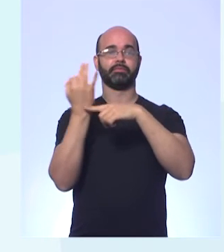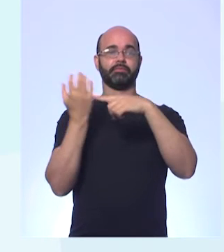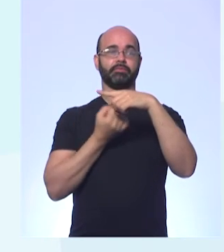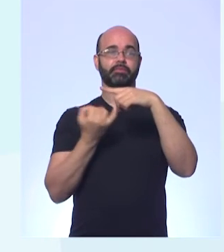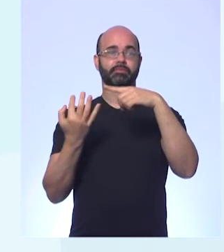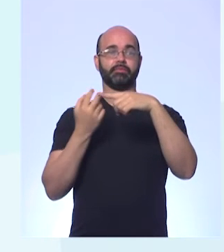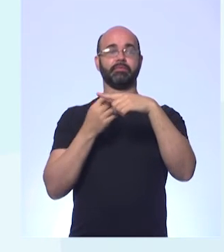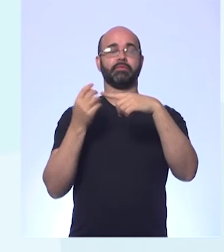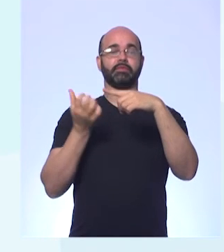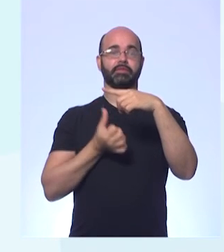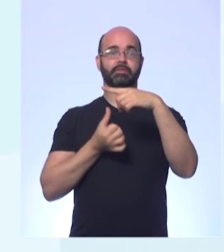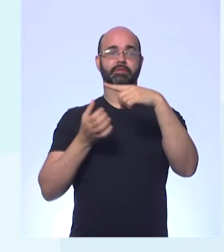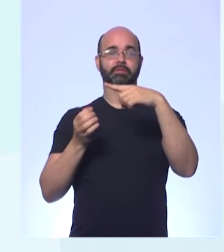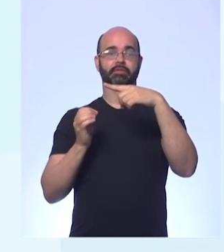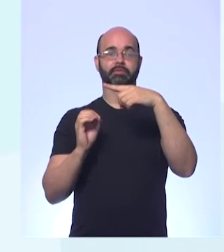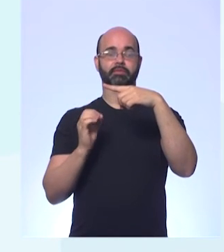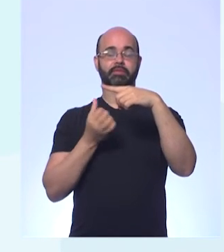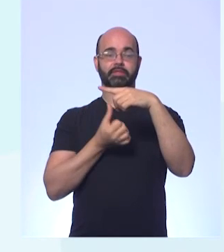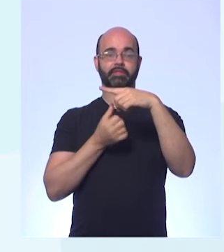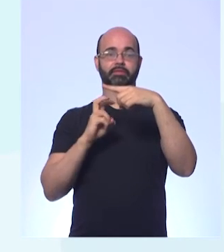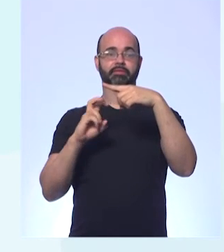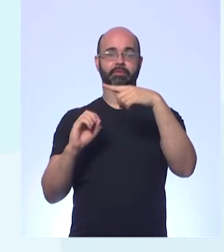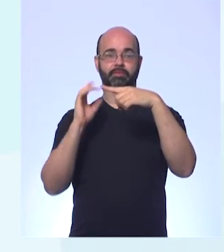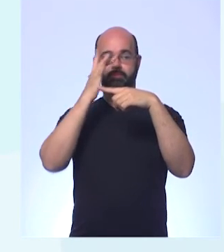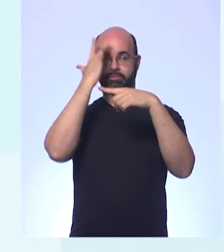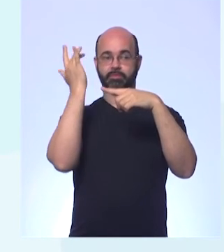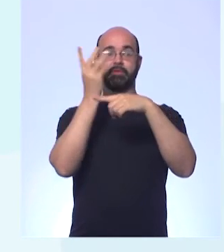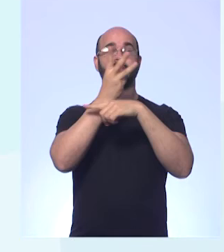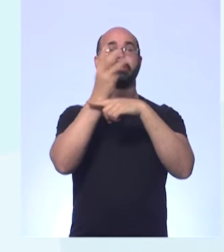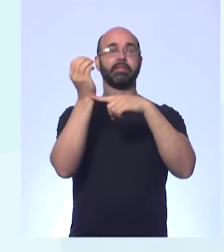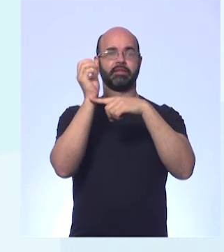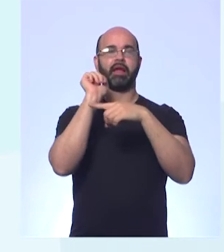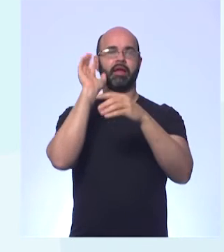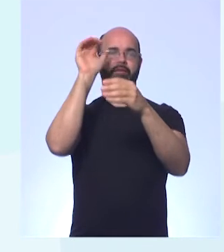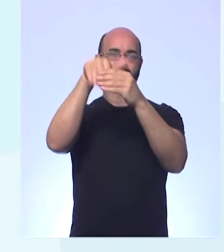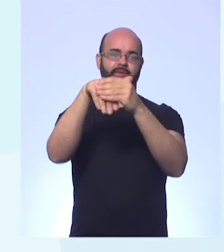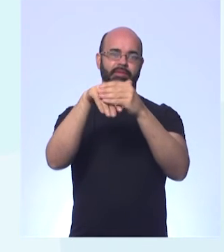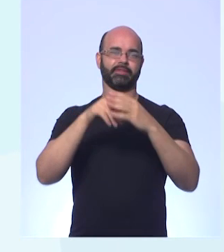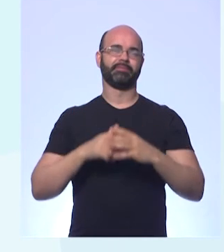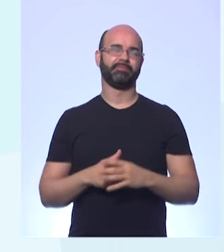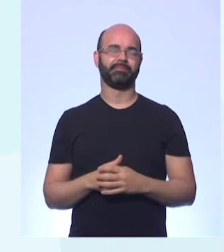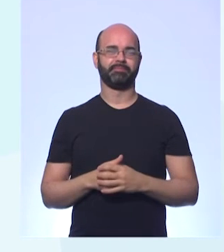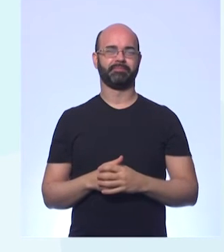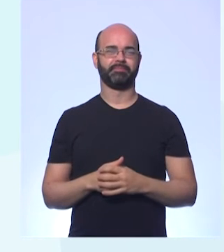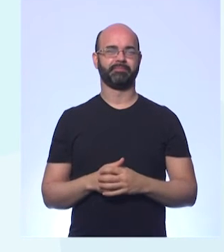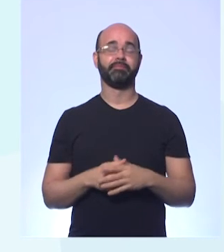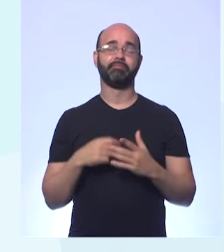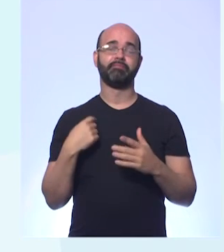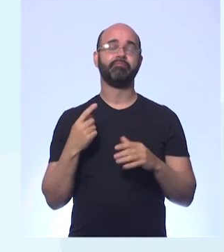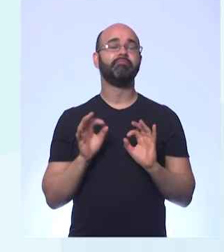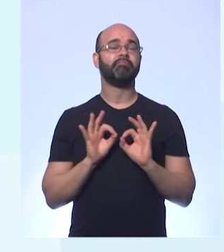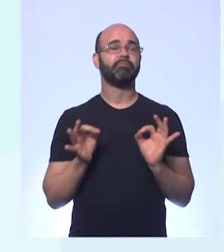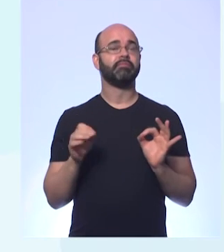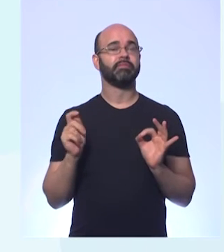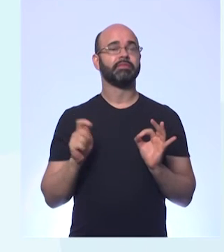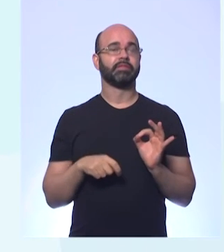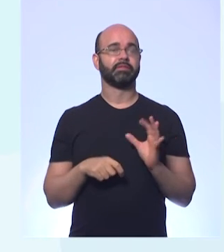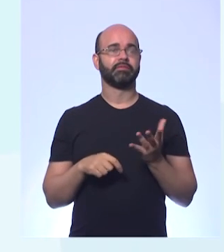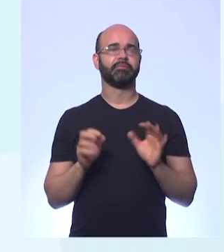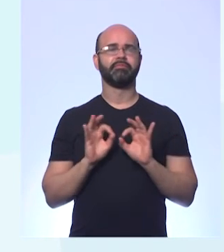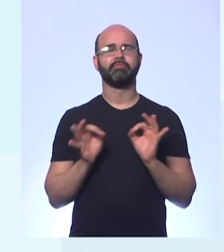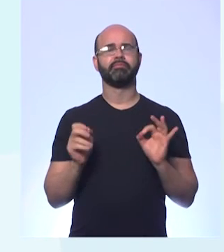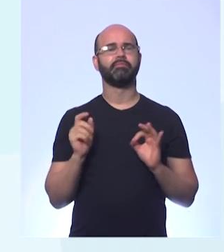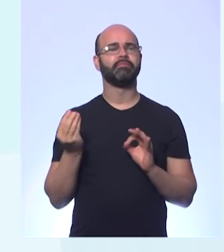de 650 pessoas, 300 votaram em A. Tá certo? E aí eu posso simplificar. O que é